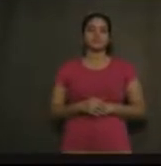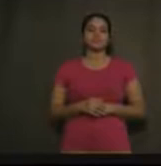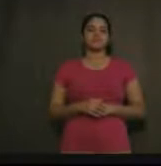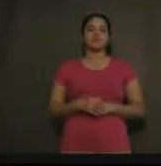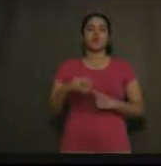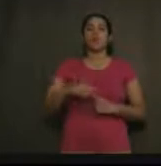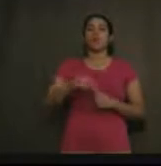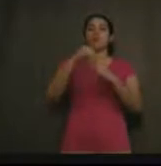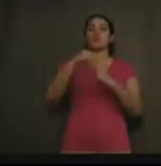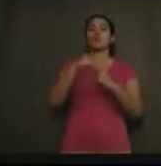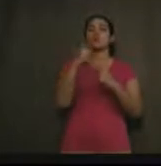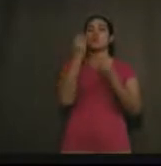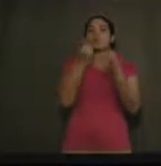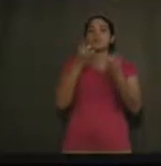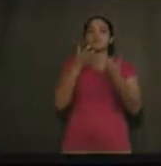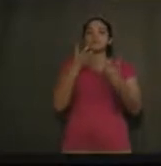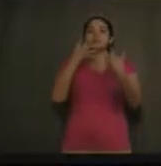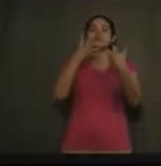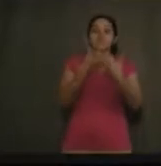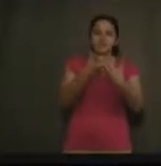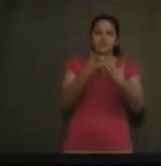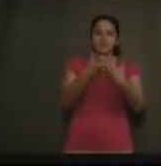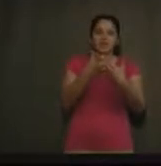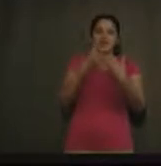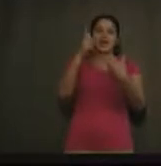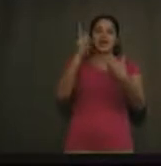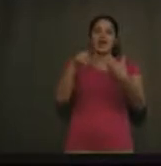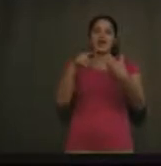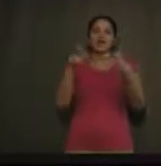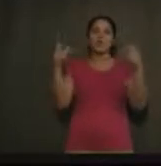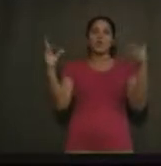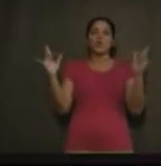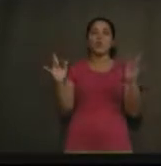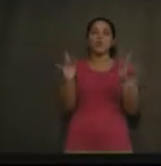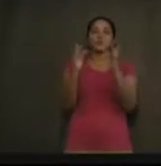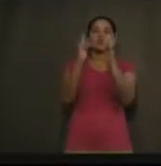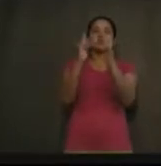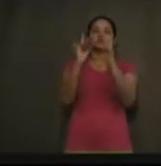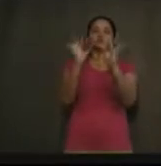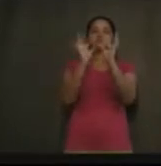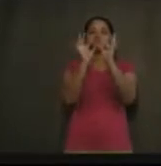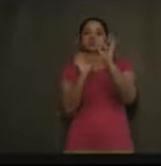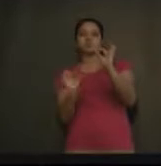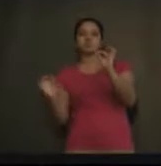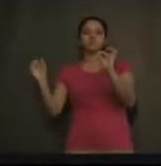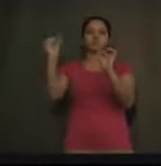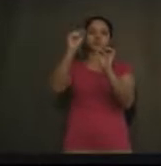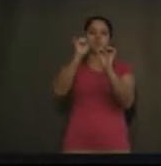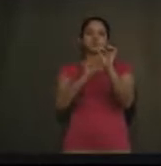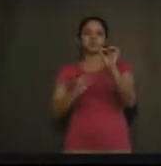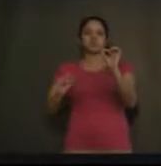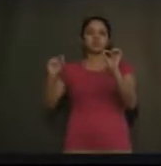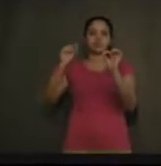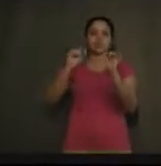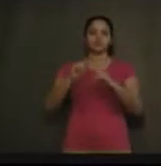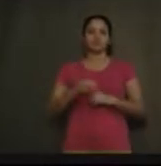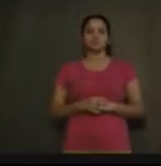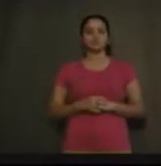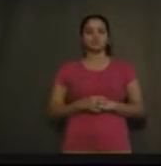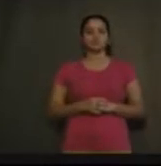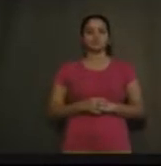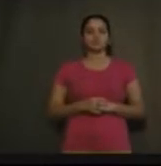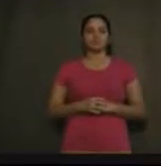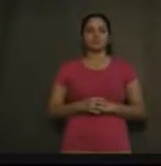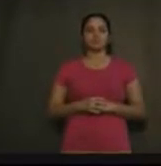seria coincidir com ela, e se formaria um laço, e isso em si mesmo não seria fonte de muita complicação. Isso